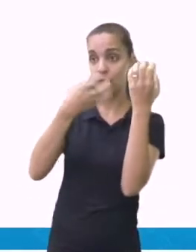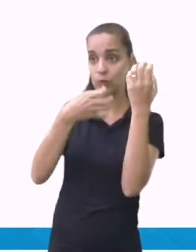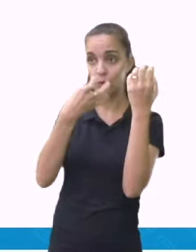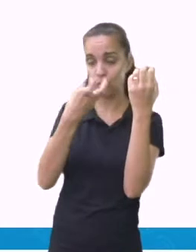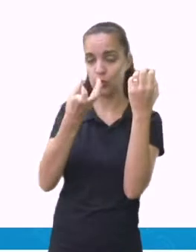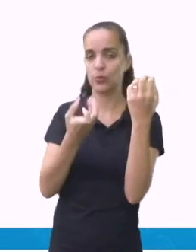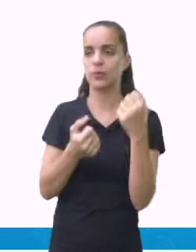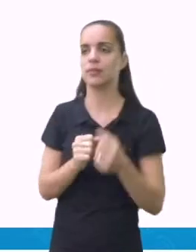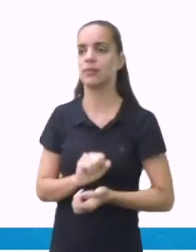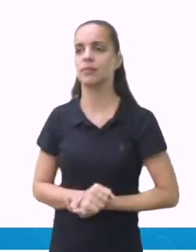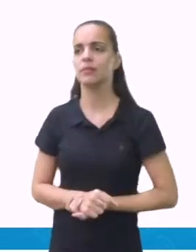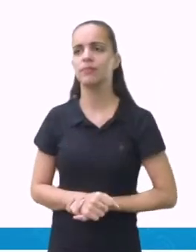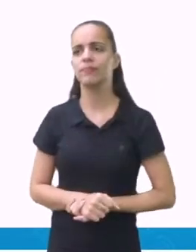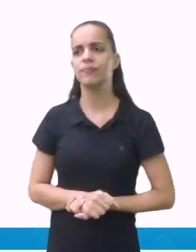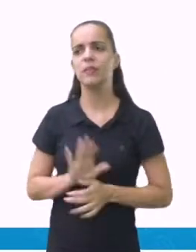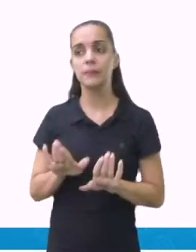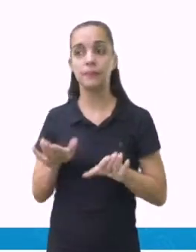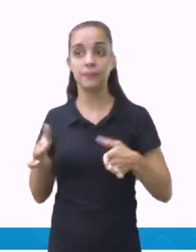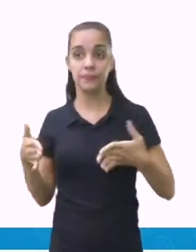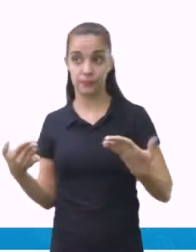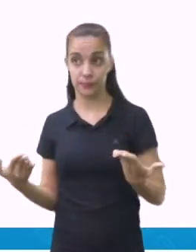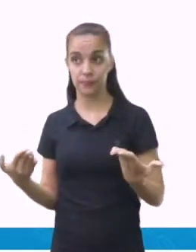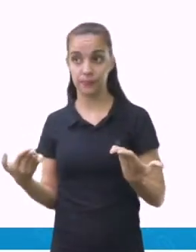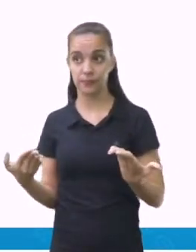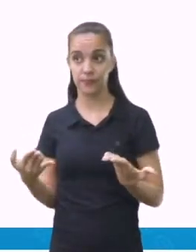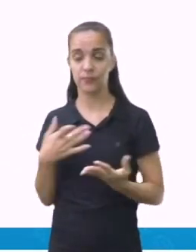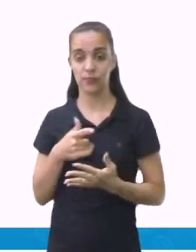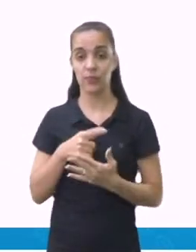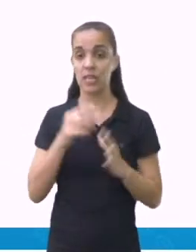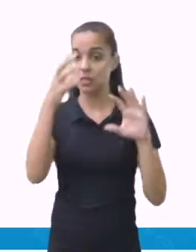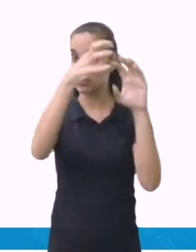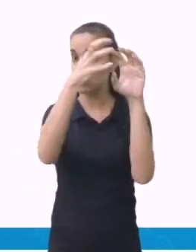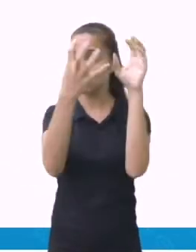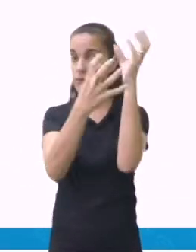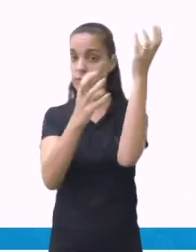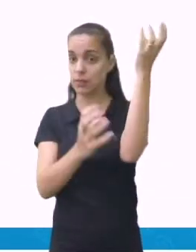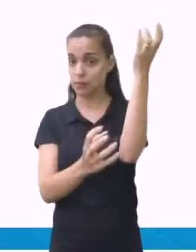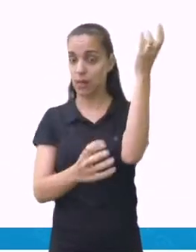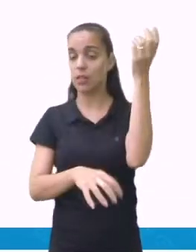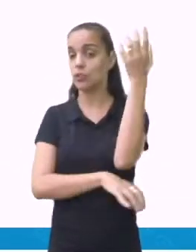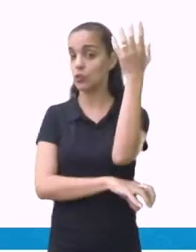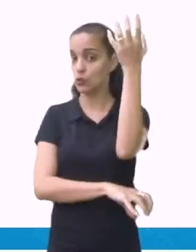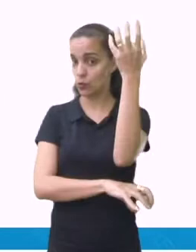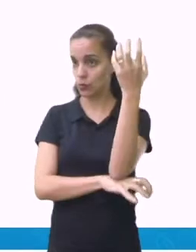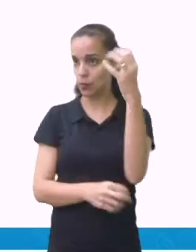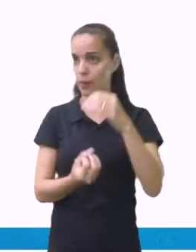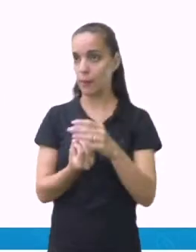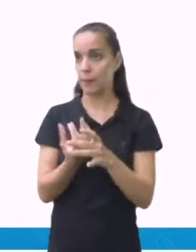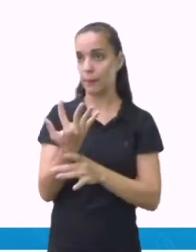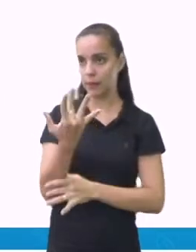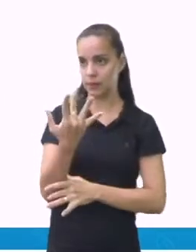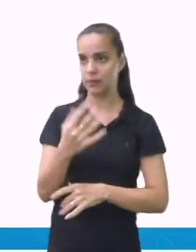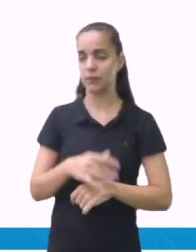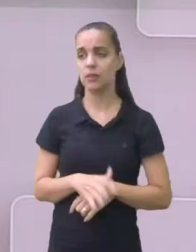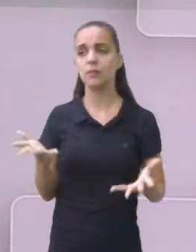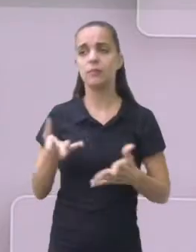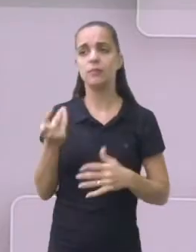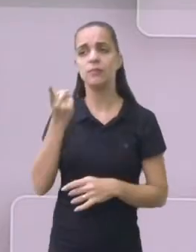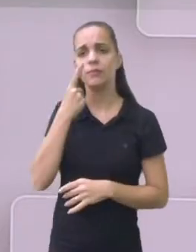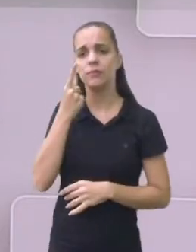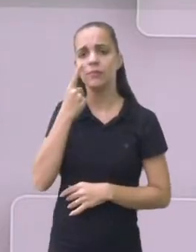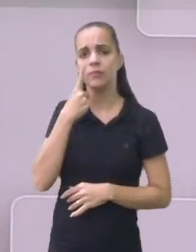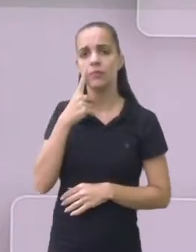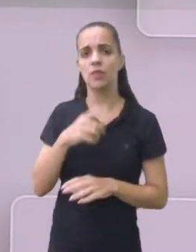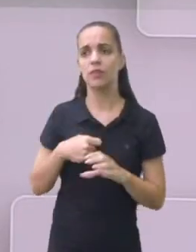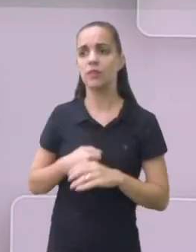os frutos. Então, essas são as partes de uma planta completa. Agora nós vamos ver